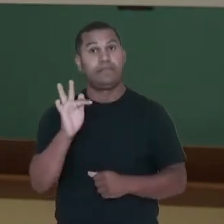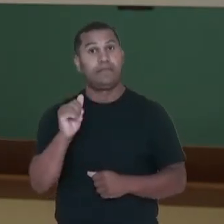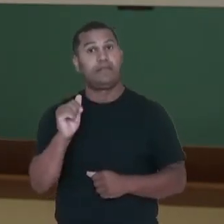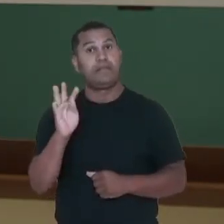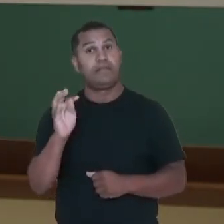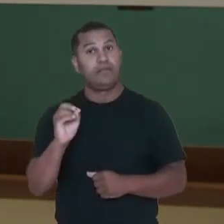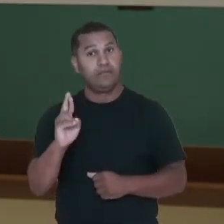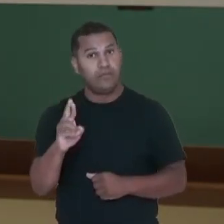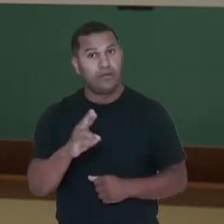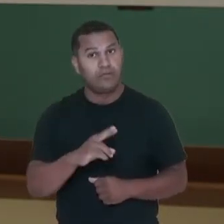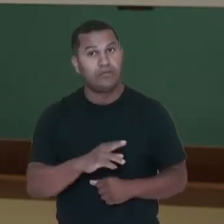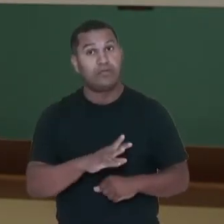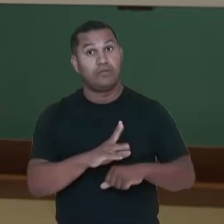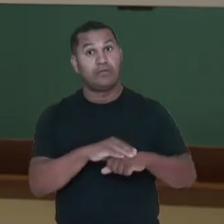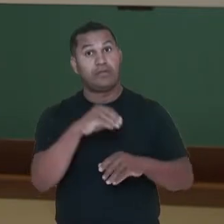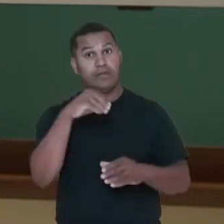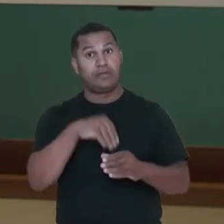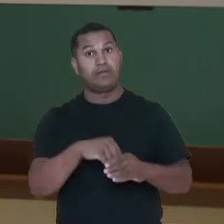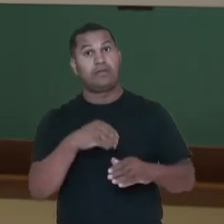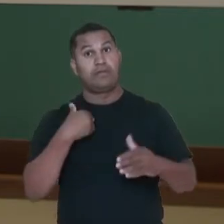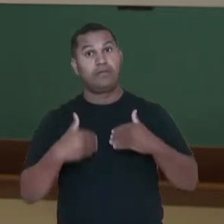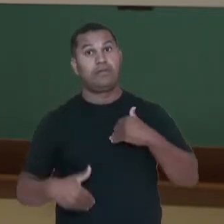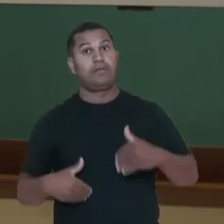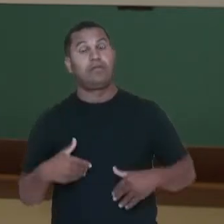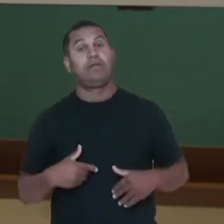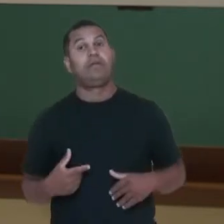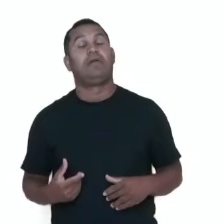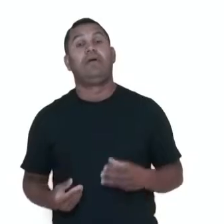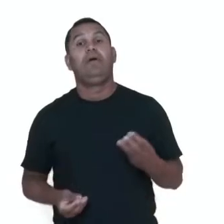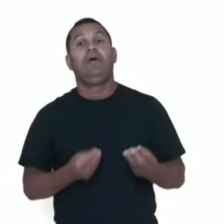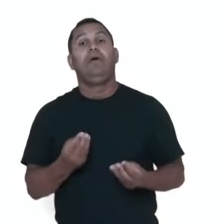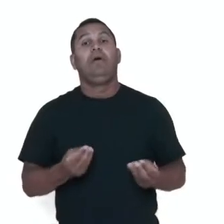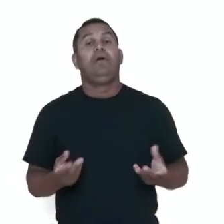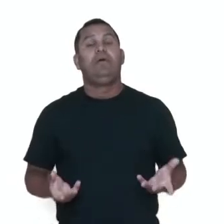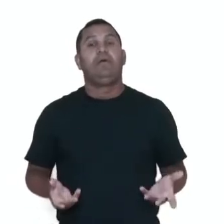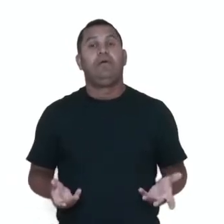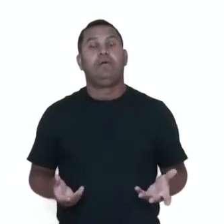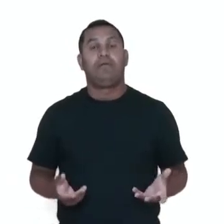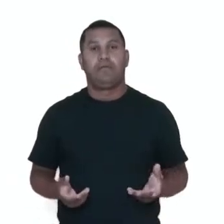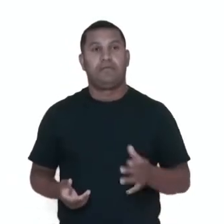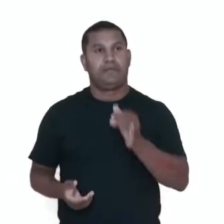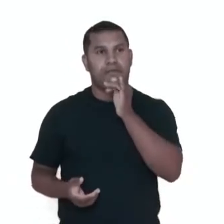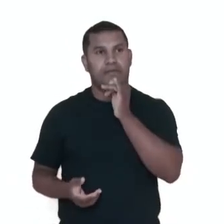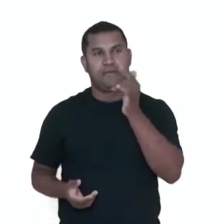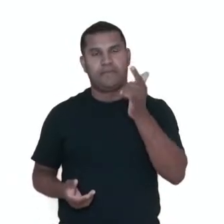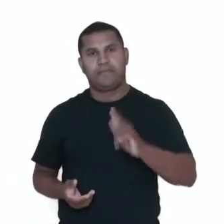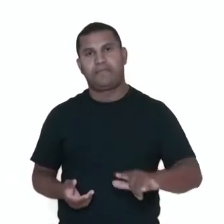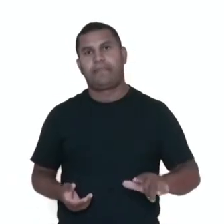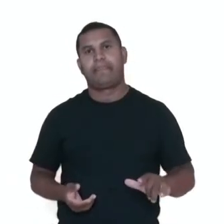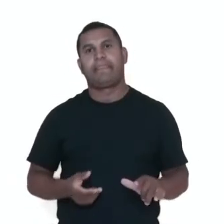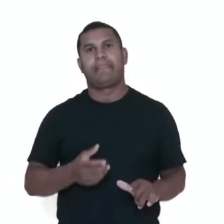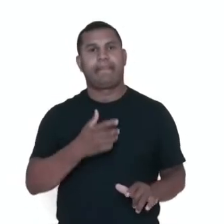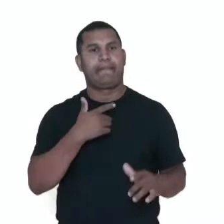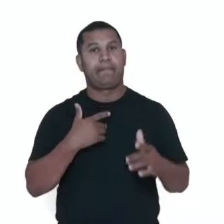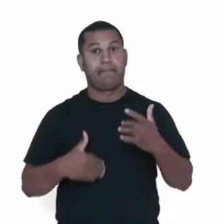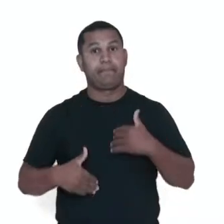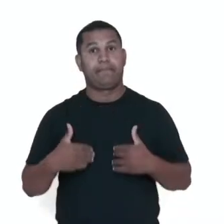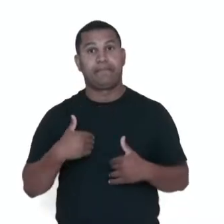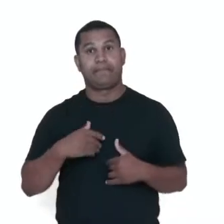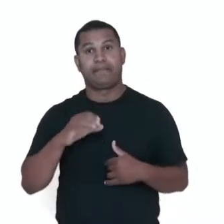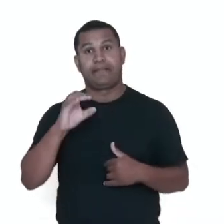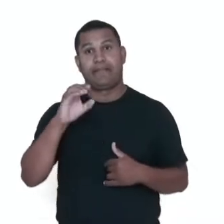essa doença surja, né? Mudanças climáticas, desenvolvimento econômico, demografia, comportamento